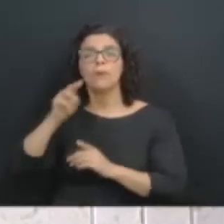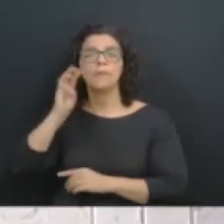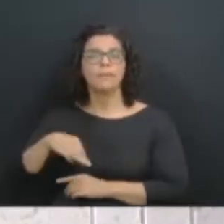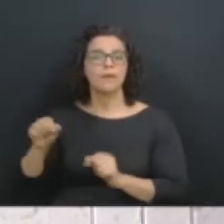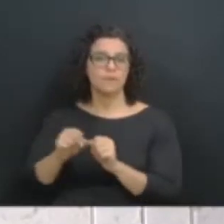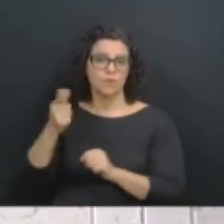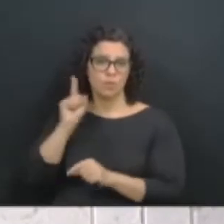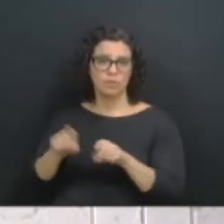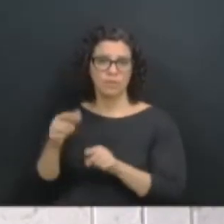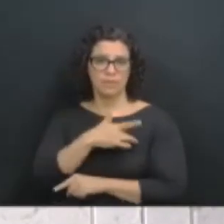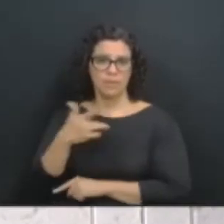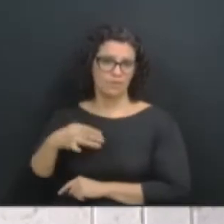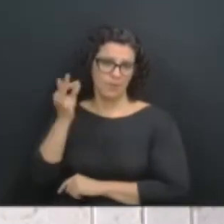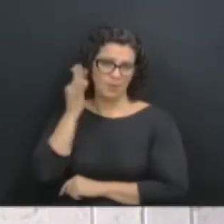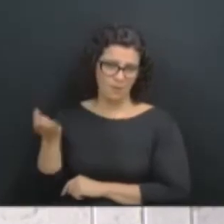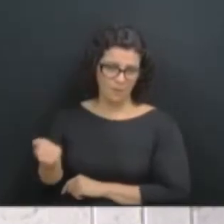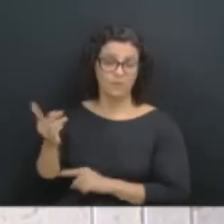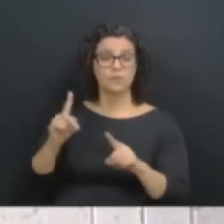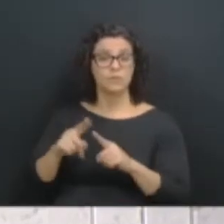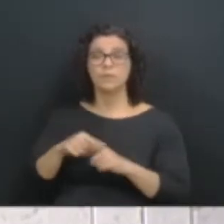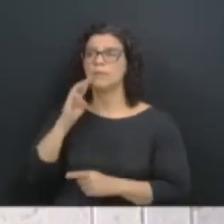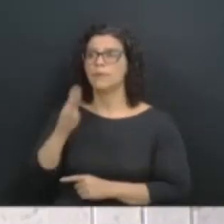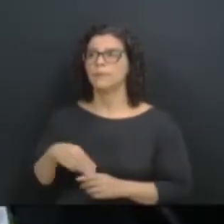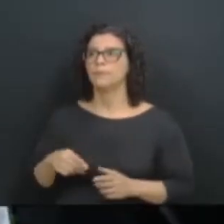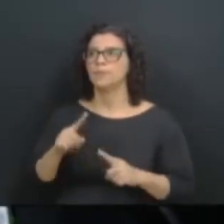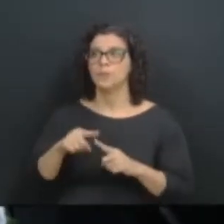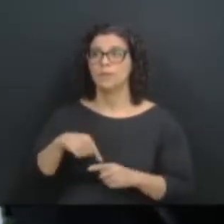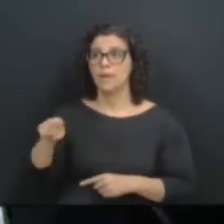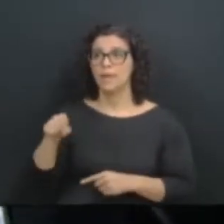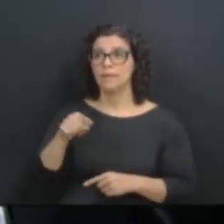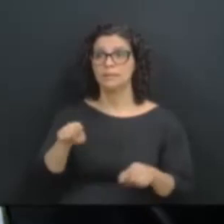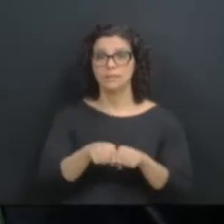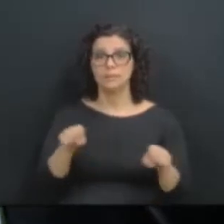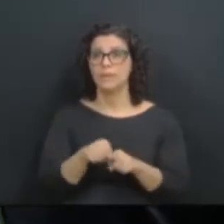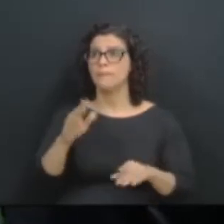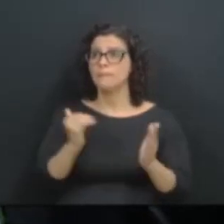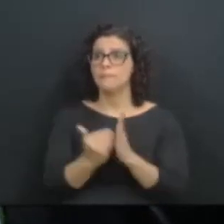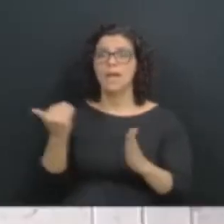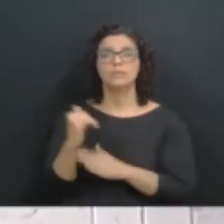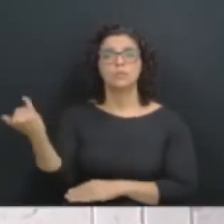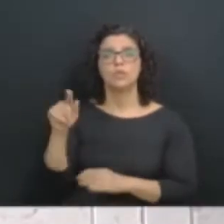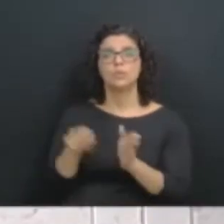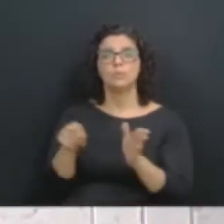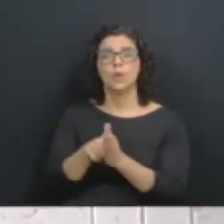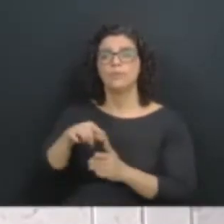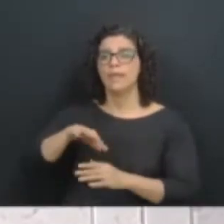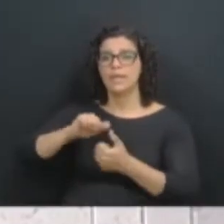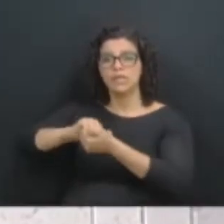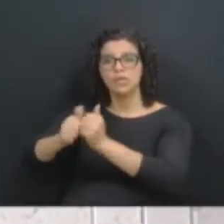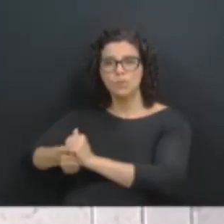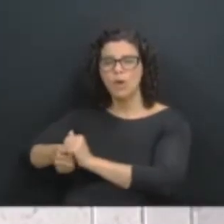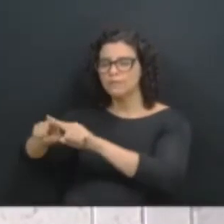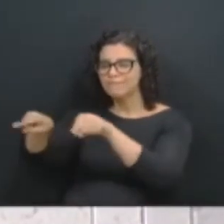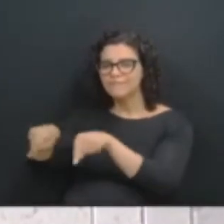ontem da saúde de Ponta Grossa. Sabe por quê, Mabel? Porque para eles é mais importante investir no Meu Campinho do que na saúde em